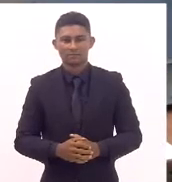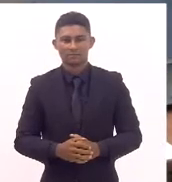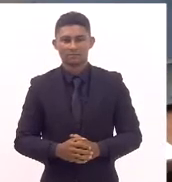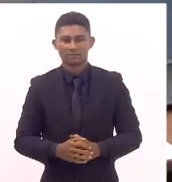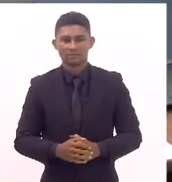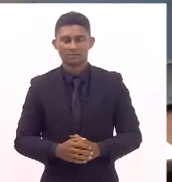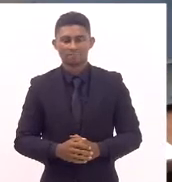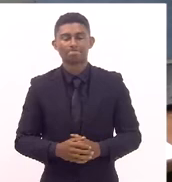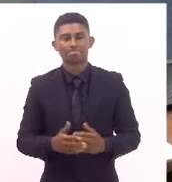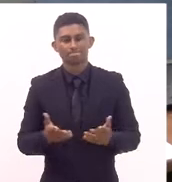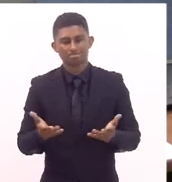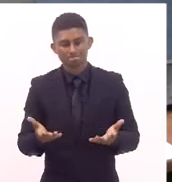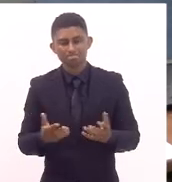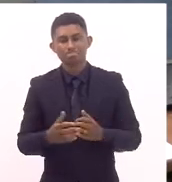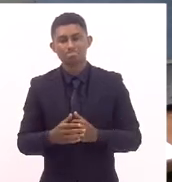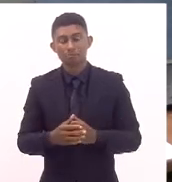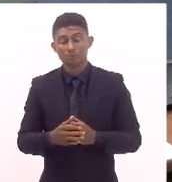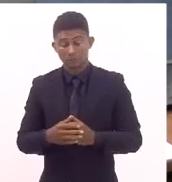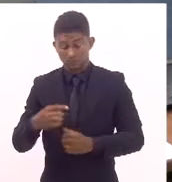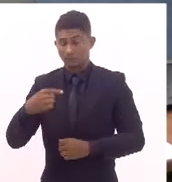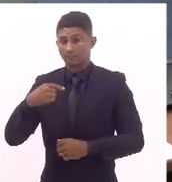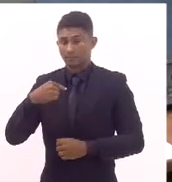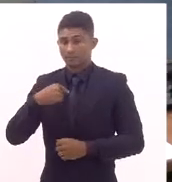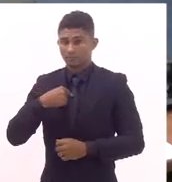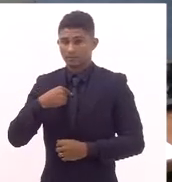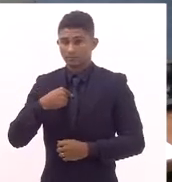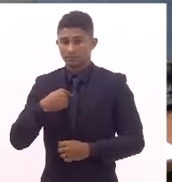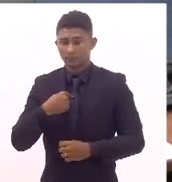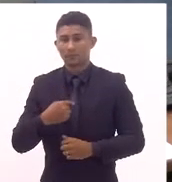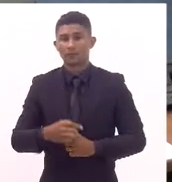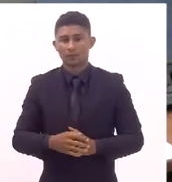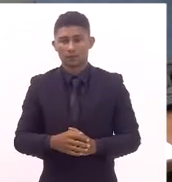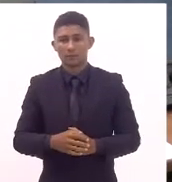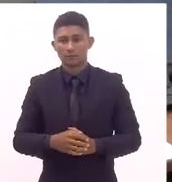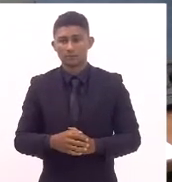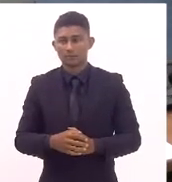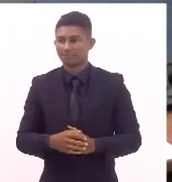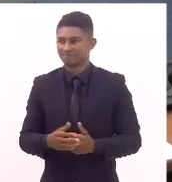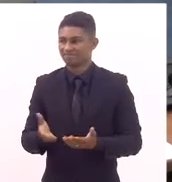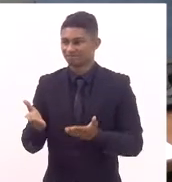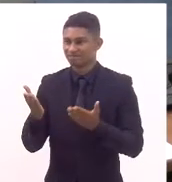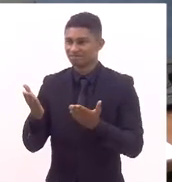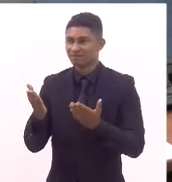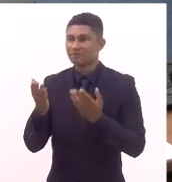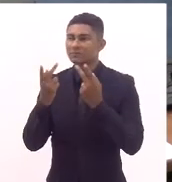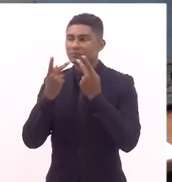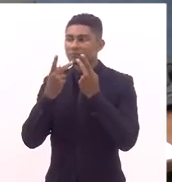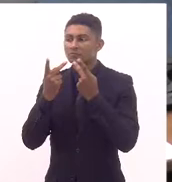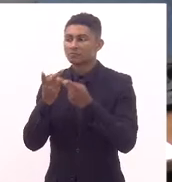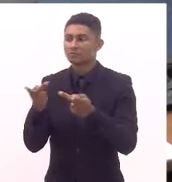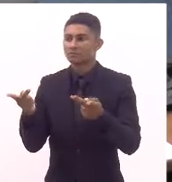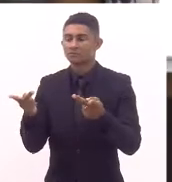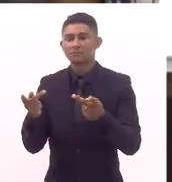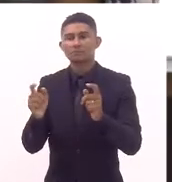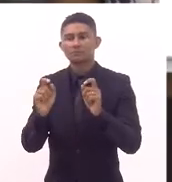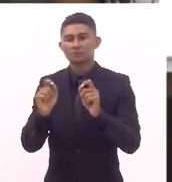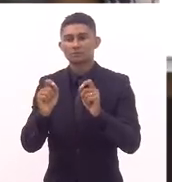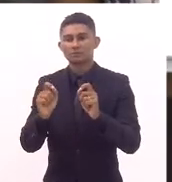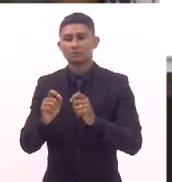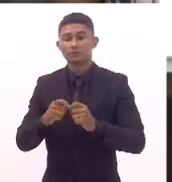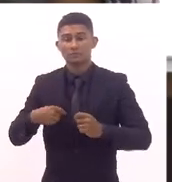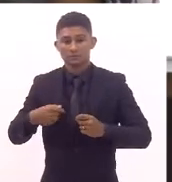e eu quero aqui e a bola de sal Dailton dizer que erro eu